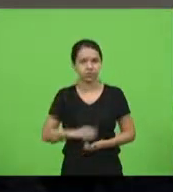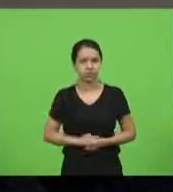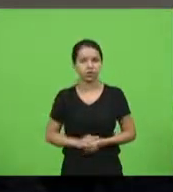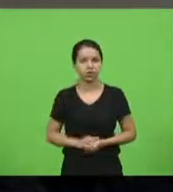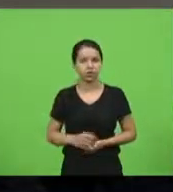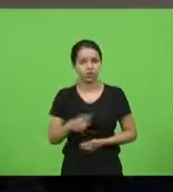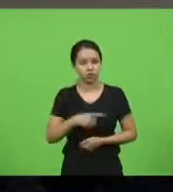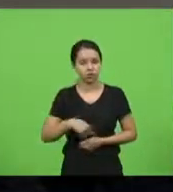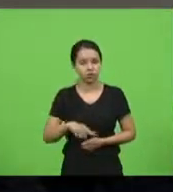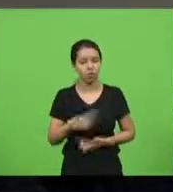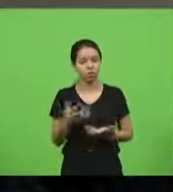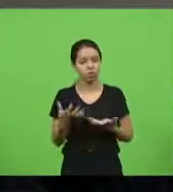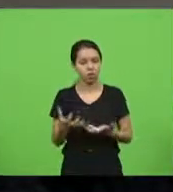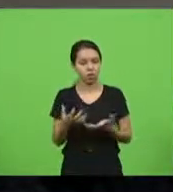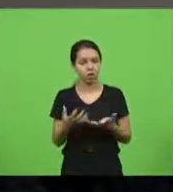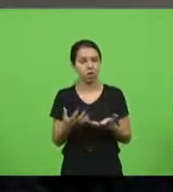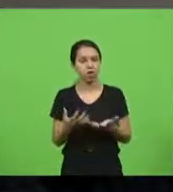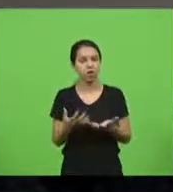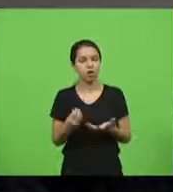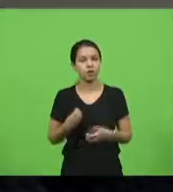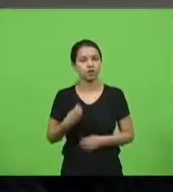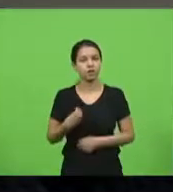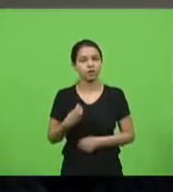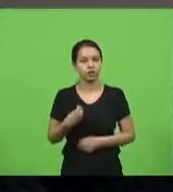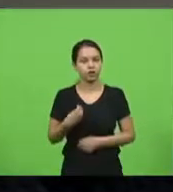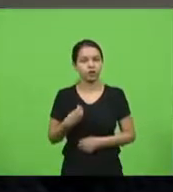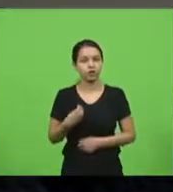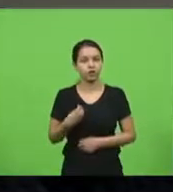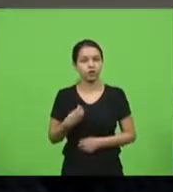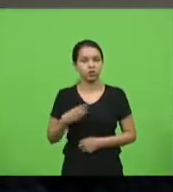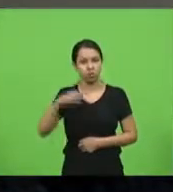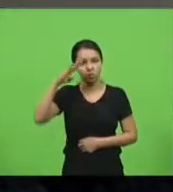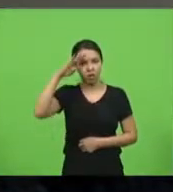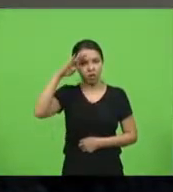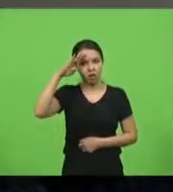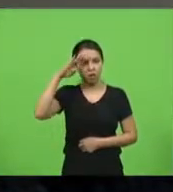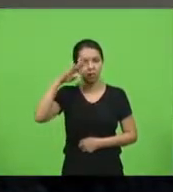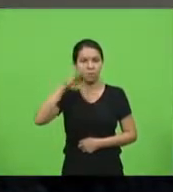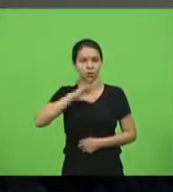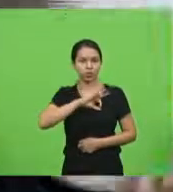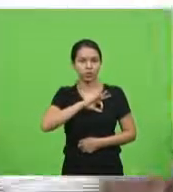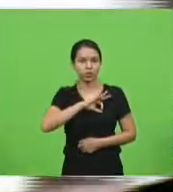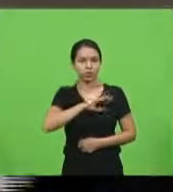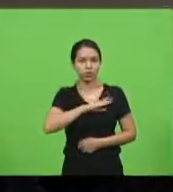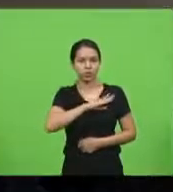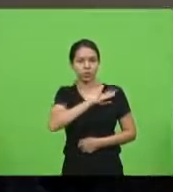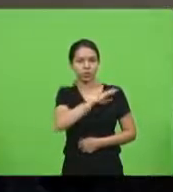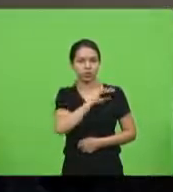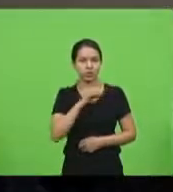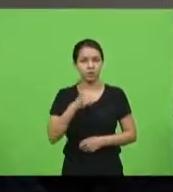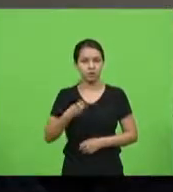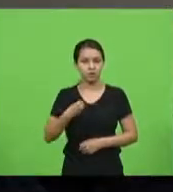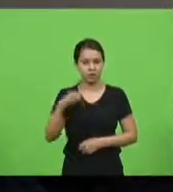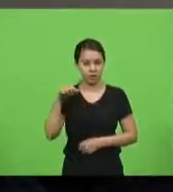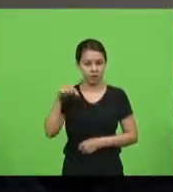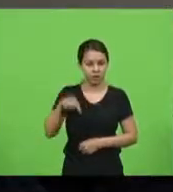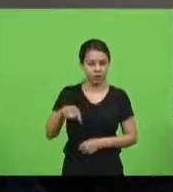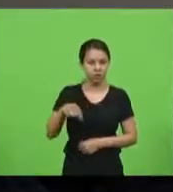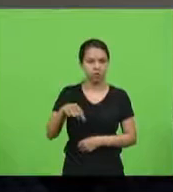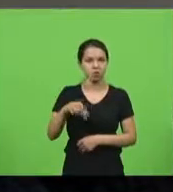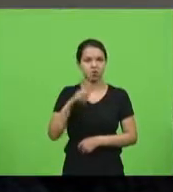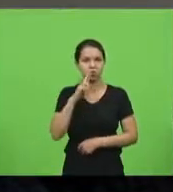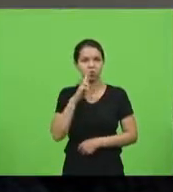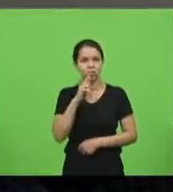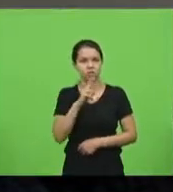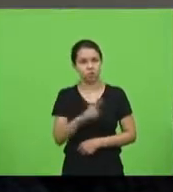nós queríamos a presença do comandante da Polícia Militar para que pudesse estar aqui respondendo, mas como o regimento